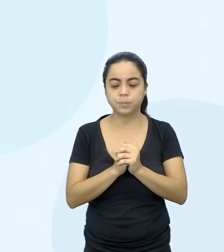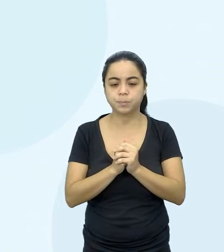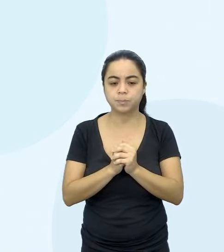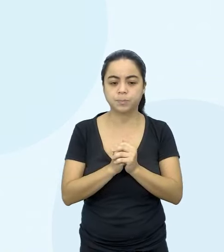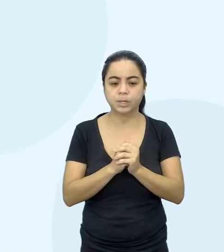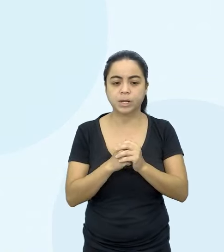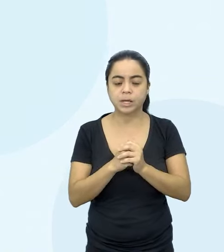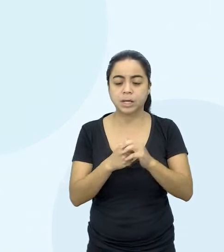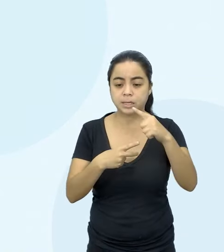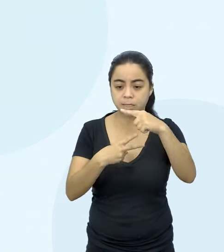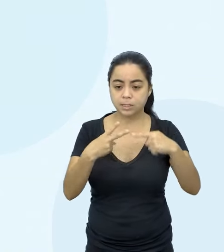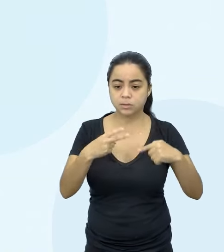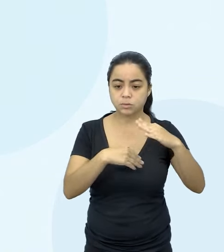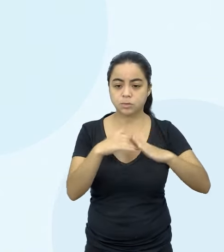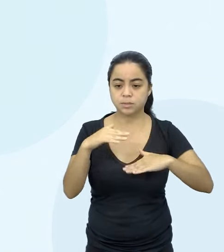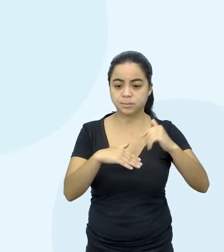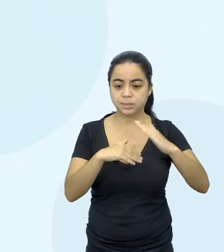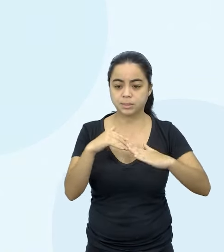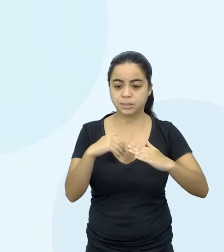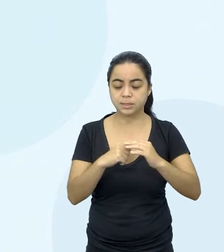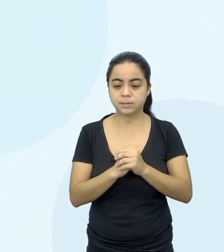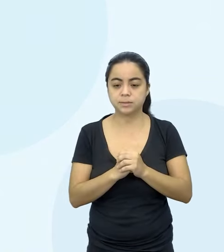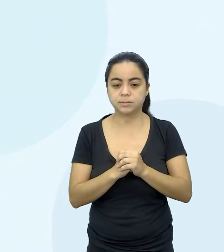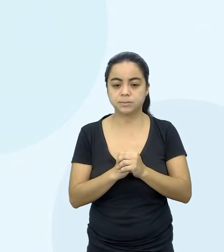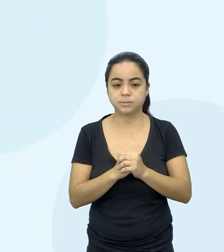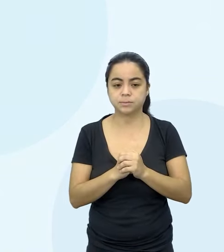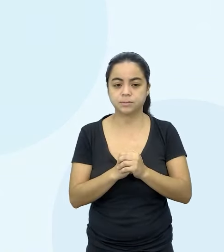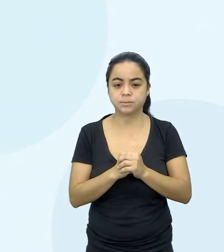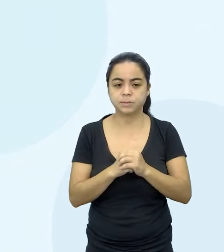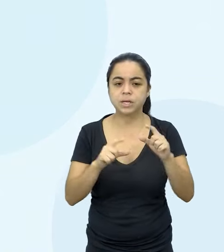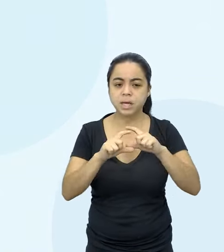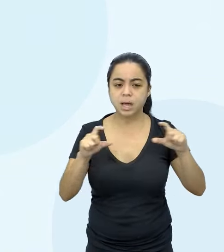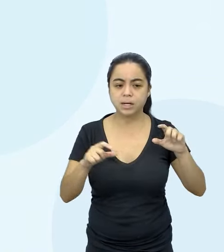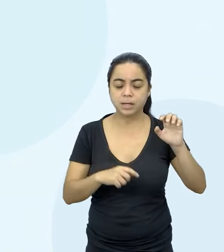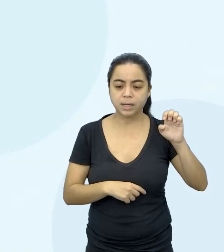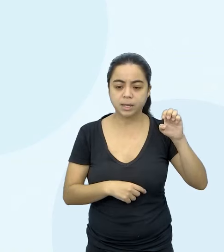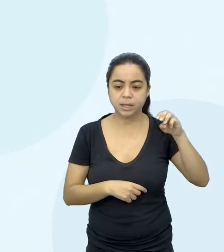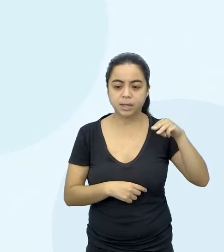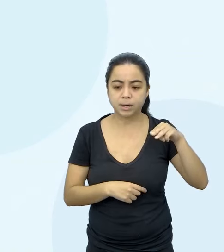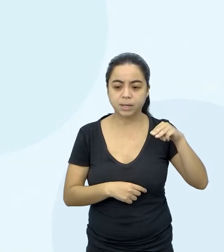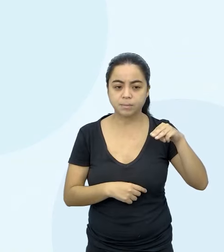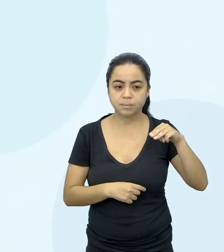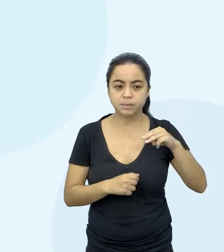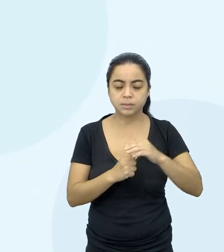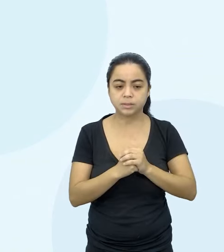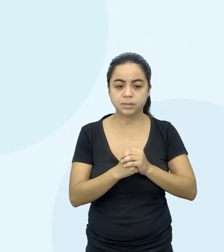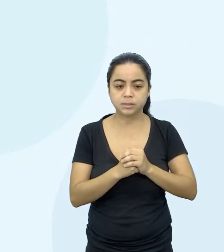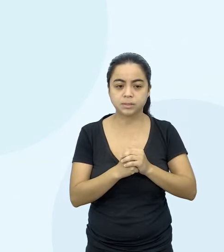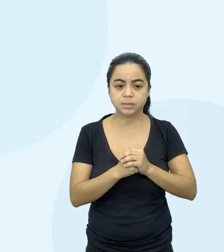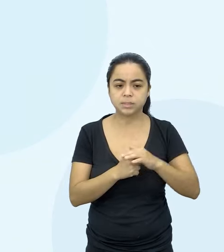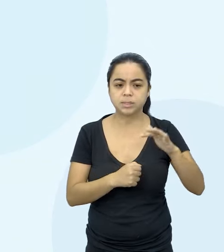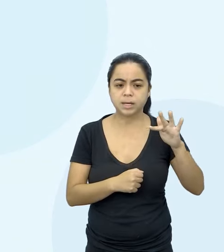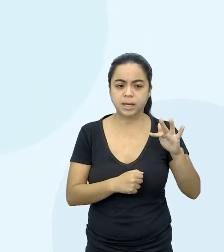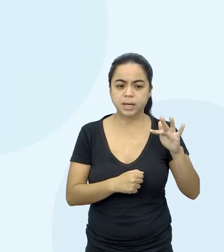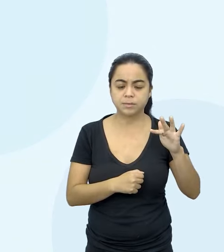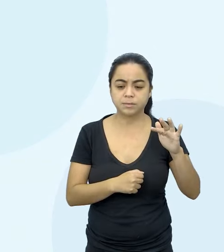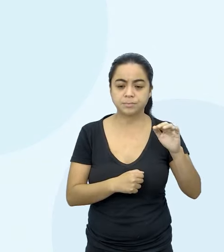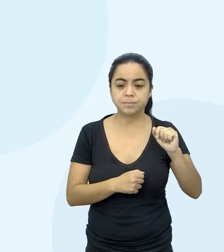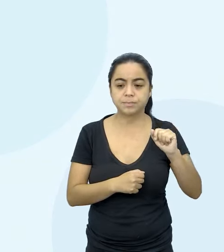das duas habilidades. Que é o código de baixo, né? Que é o EM. IF, né? É isso?